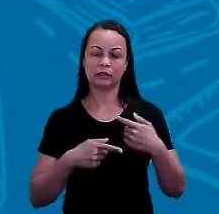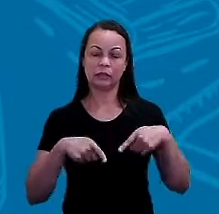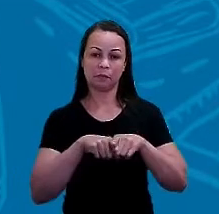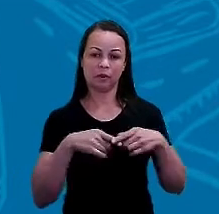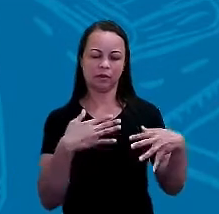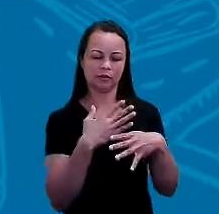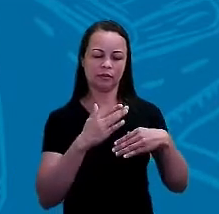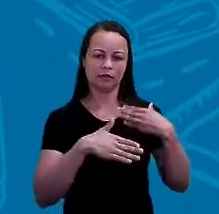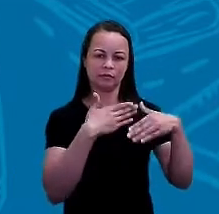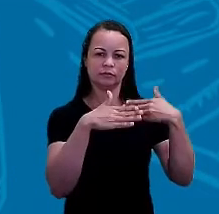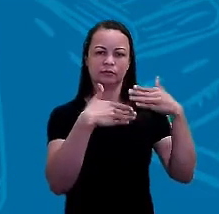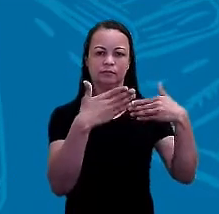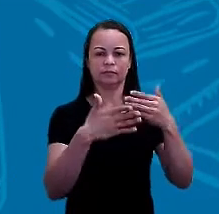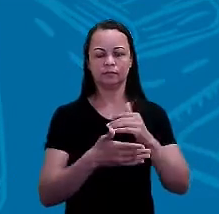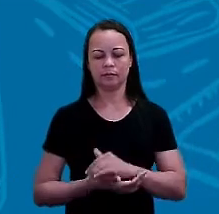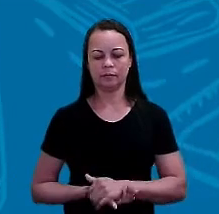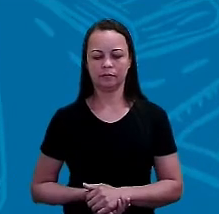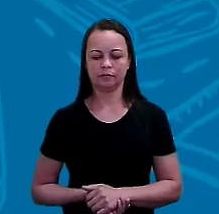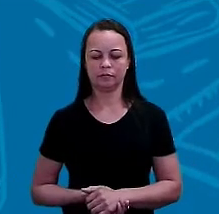Vamos lá?